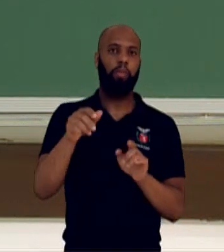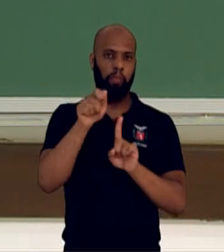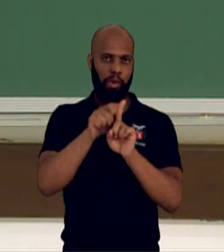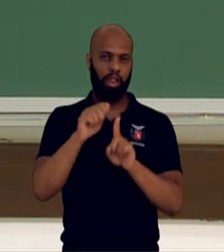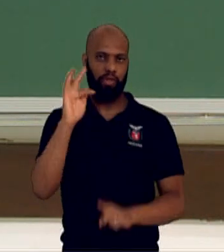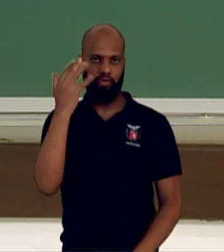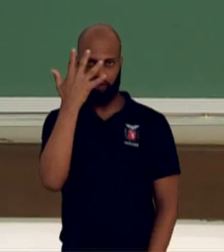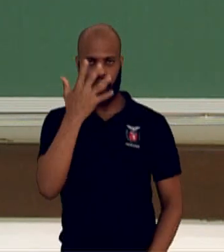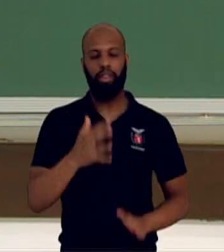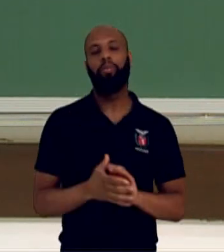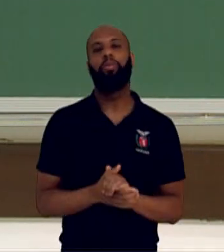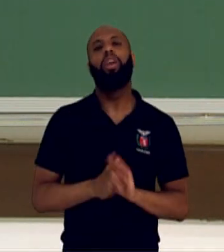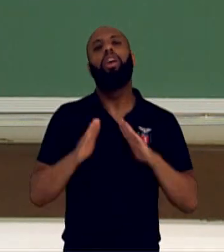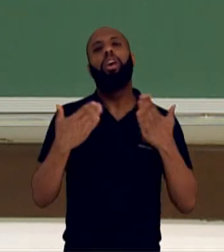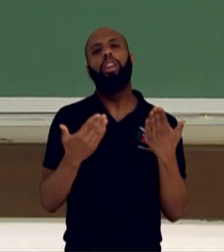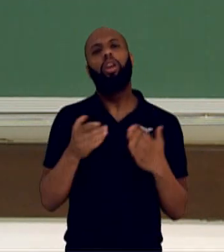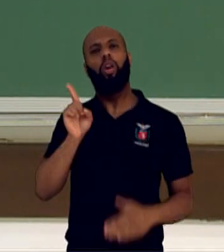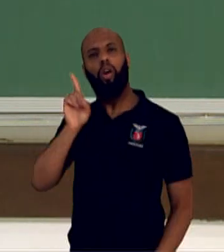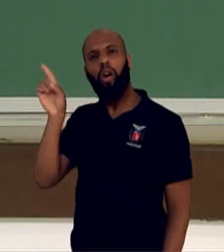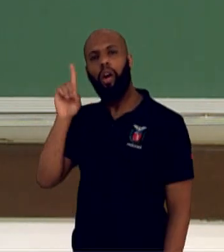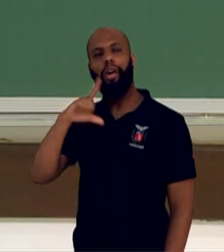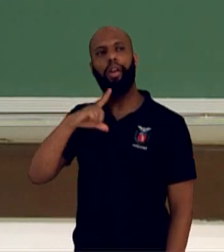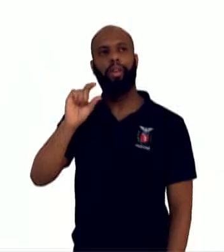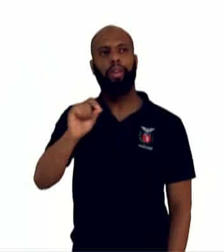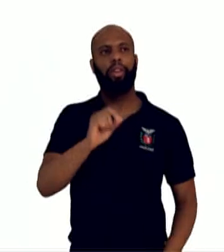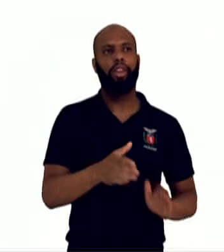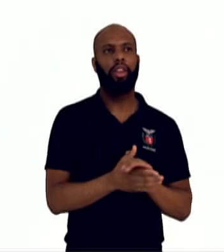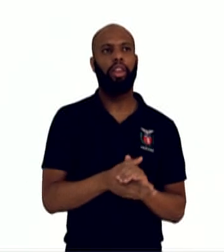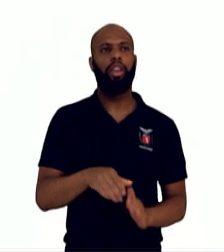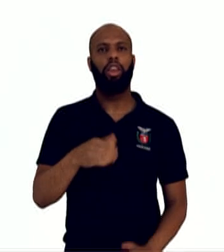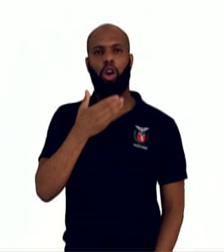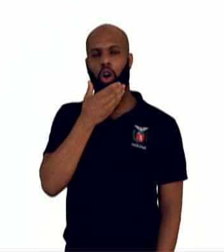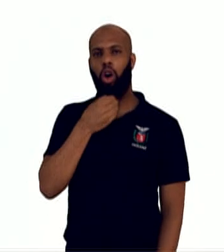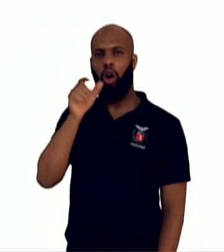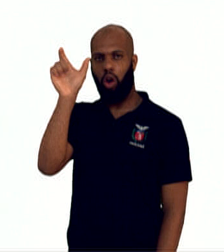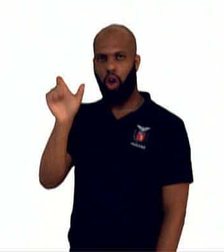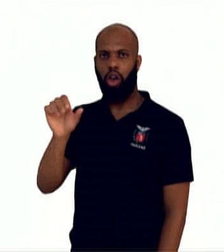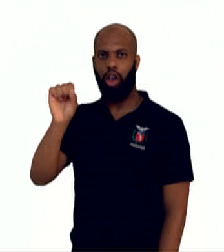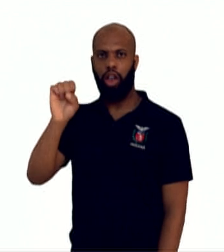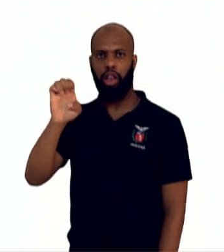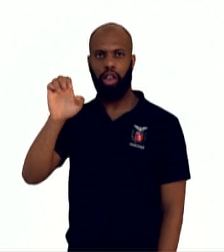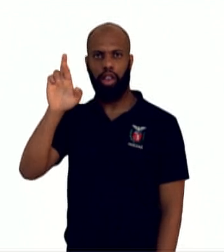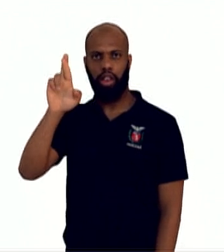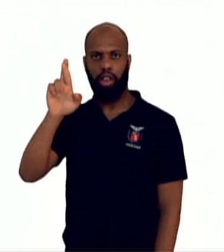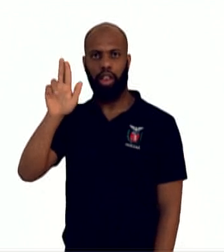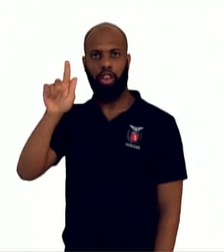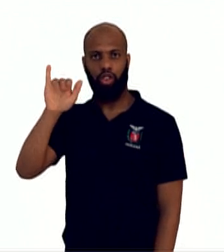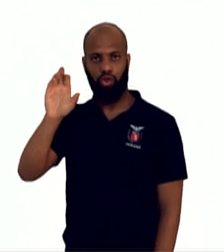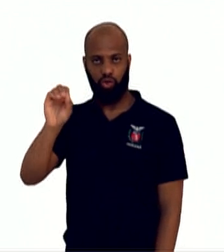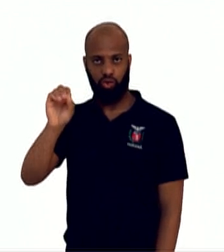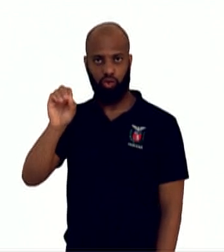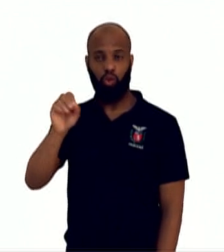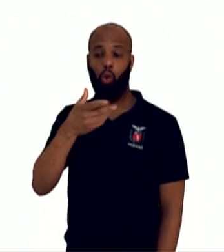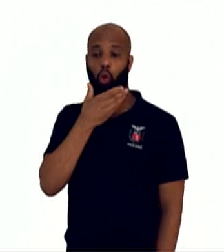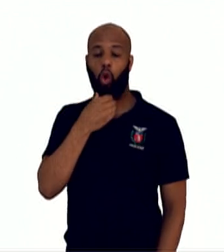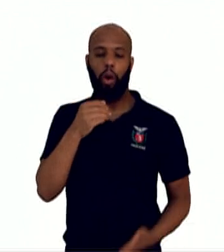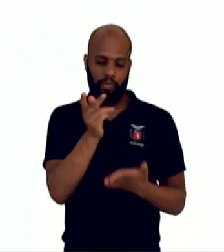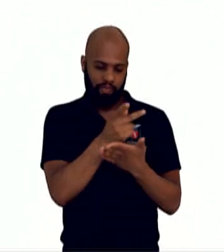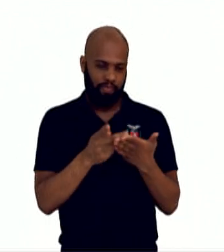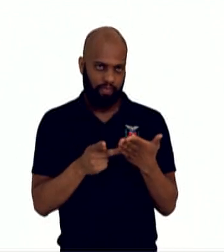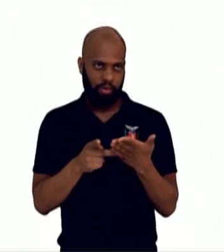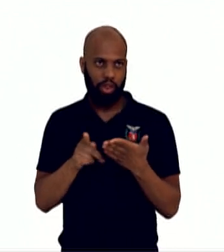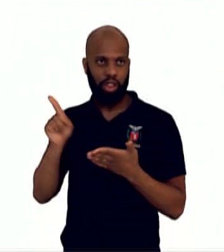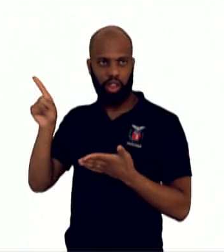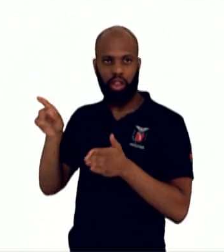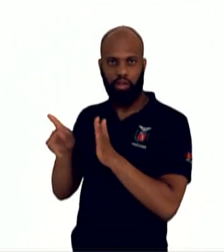bem. Aqui, pessoal, eu estou trazendo Sérgio Vaz, que é um poeta, que é esse senhor aqui que está na foto, tá? Olha só o que está